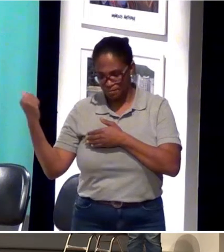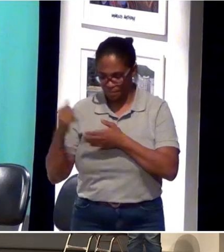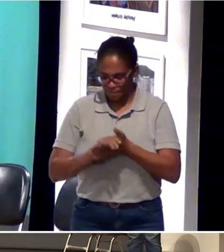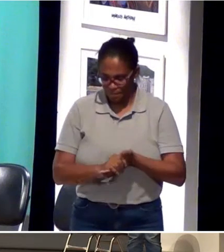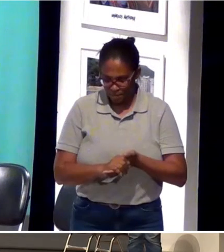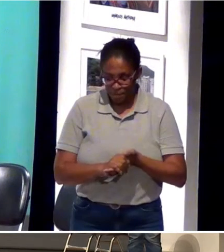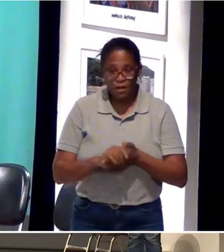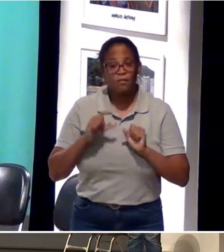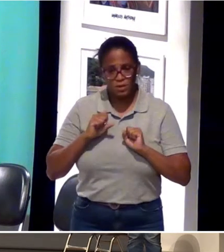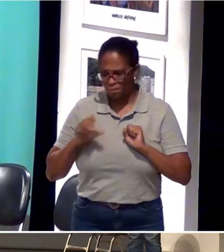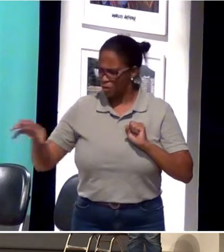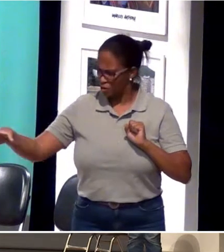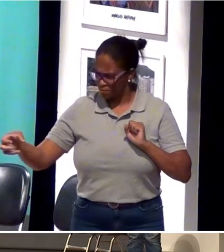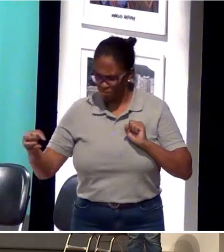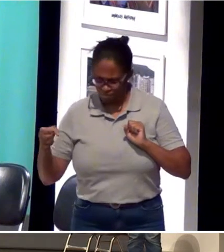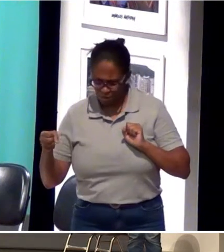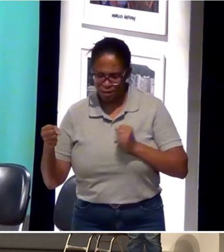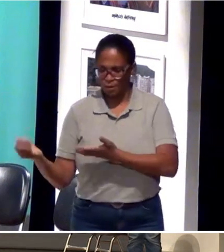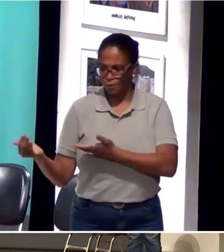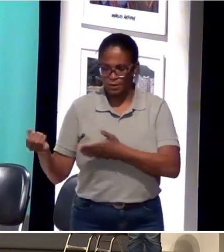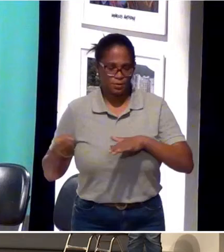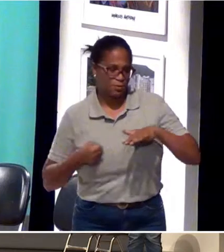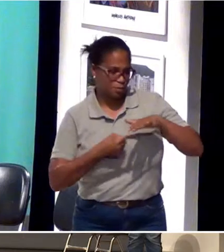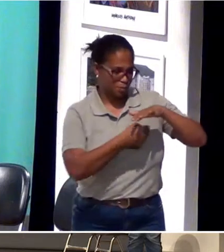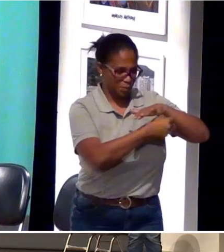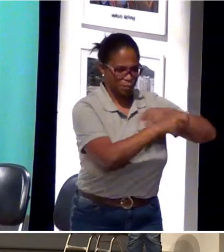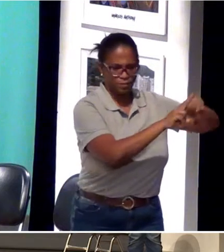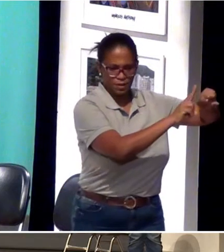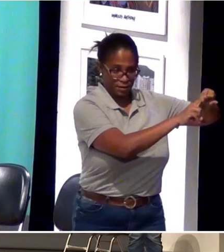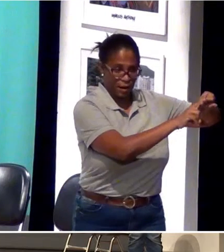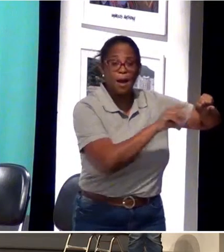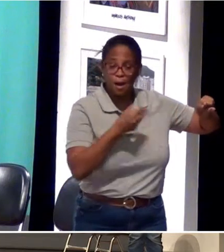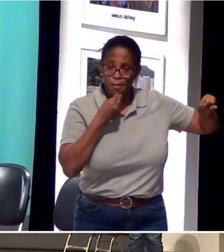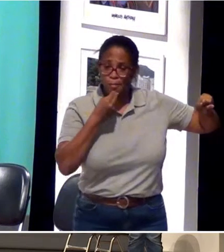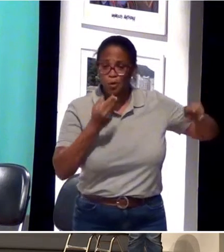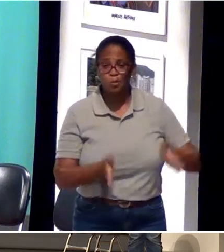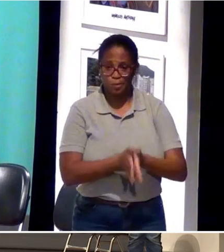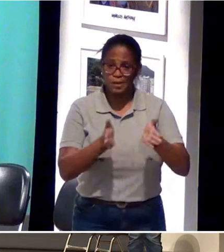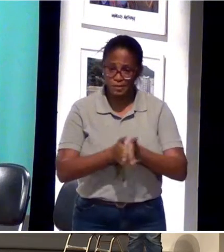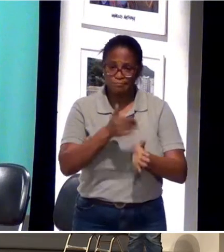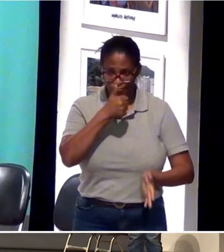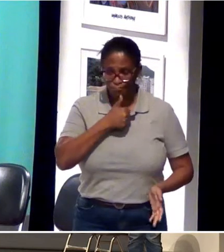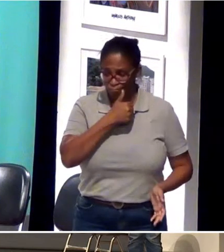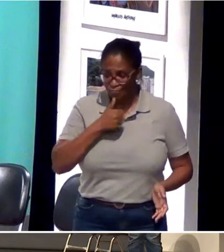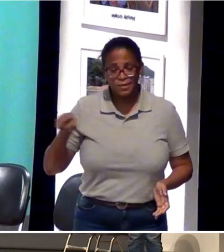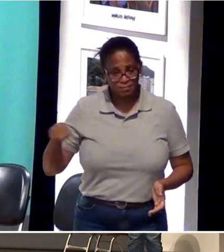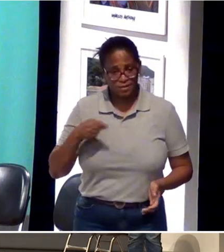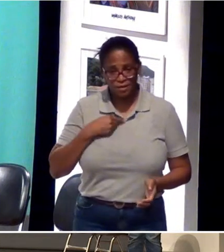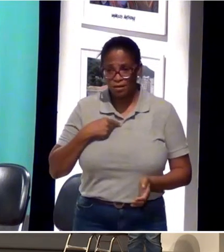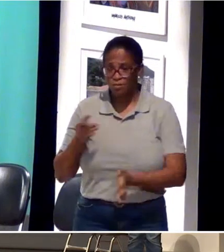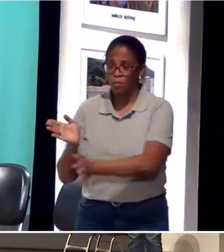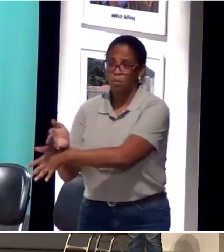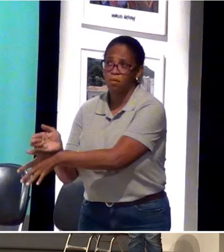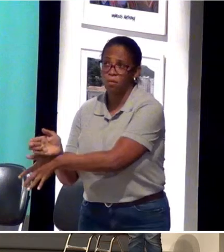que você pode recolher o adolescente, internar o adolescente por pobreza, por motivo de pobreza. Porque